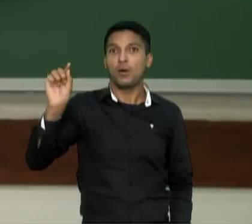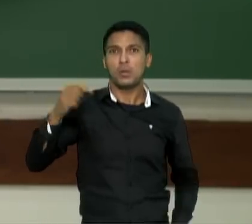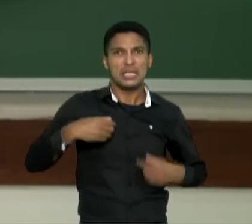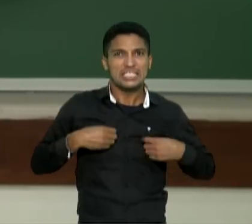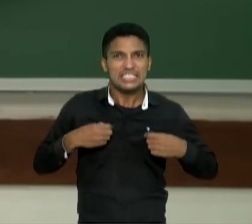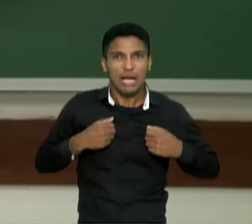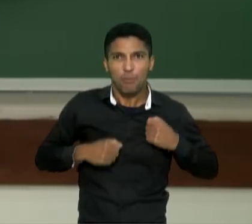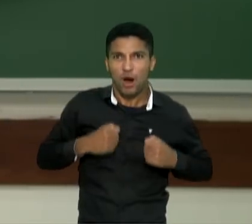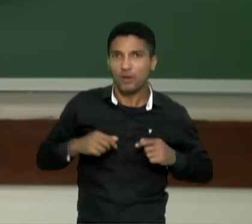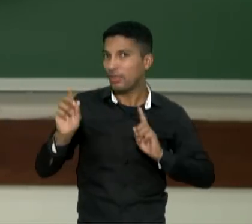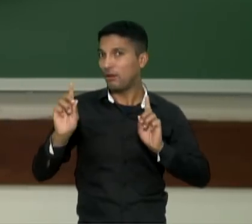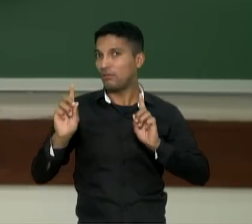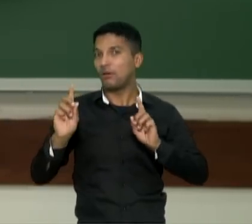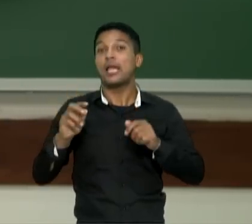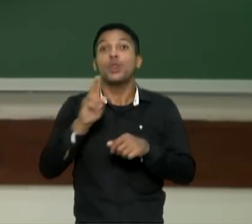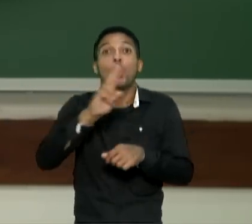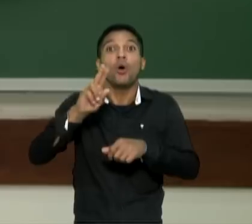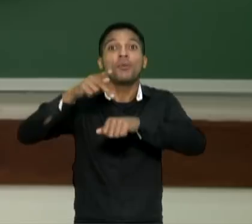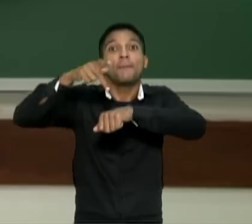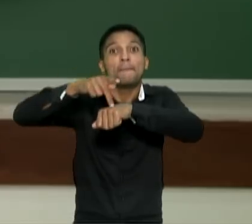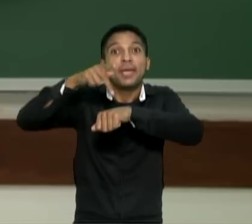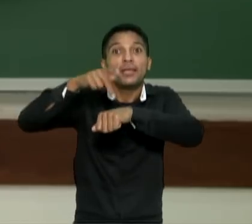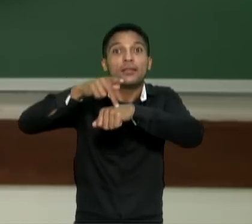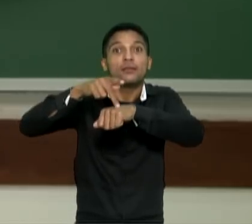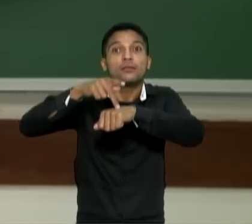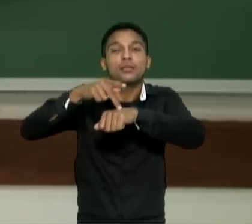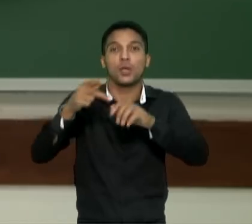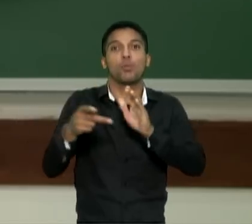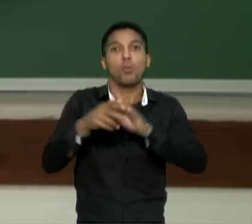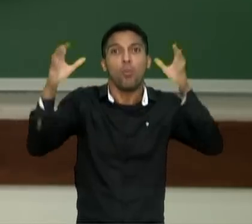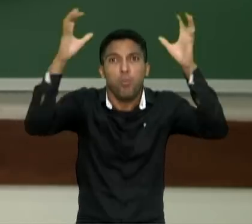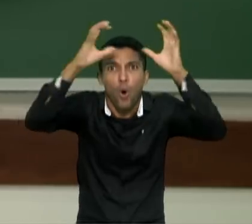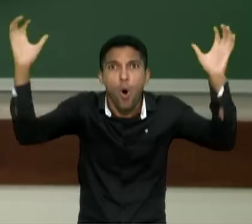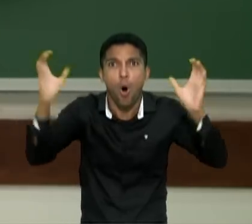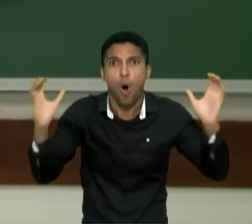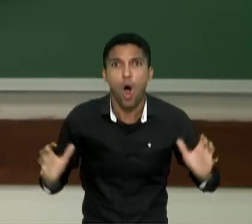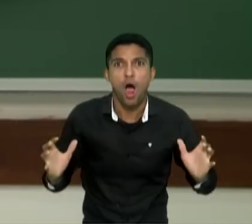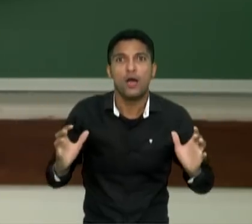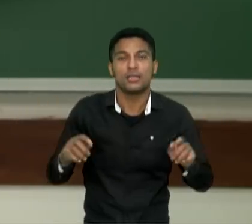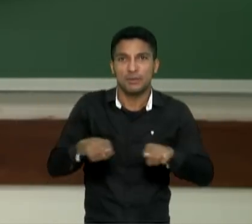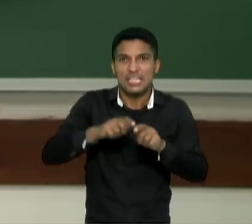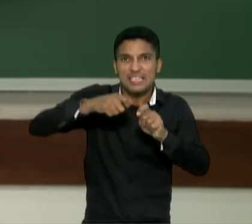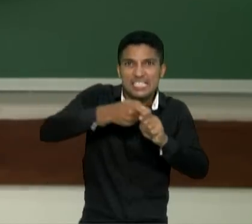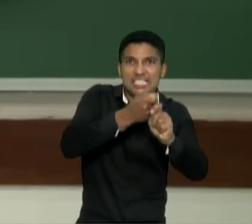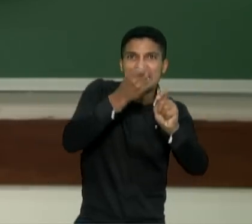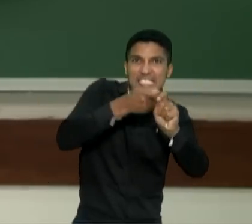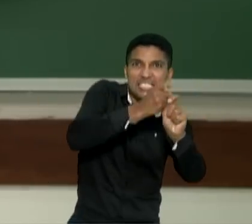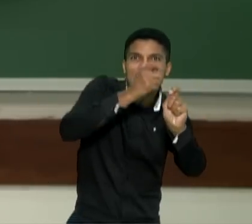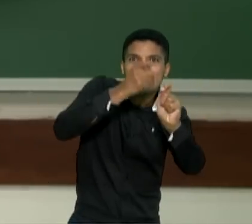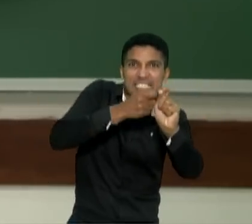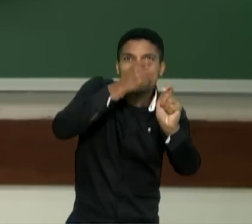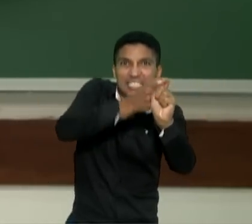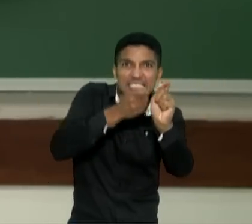instrumento e retirando partes, talhando esse material que é duro, que é a pedra.